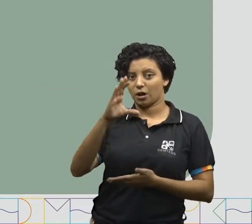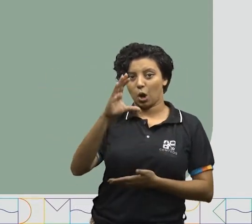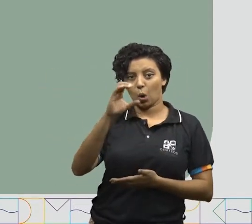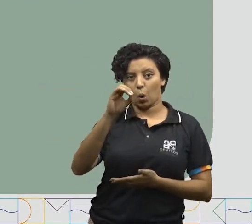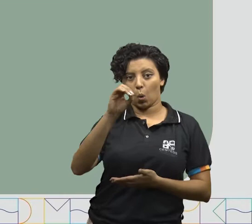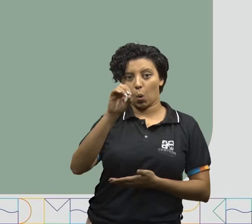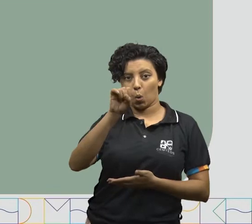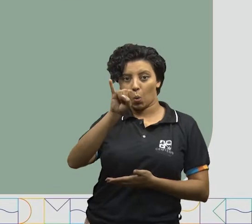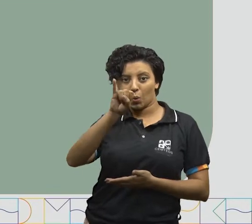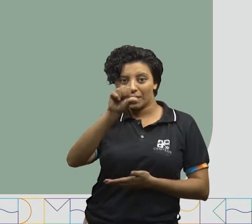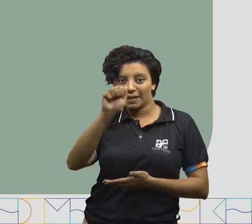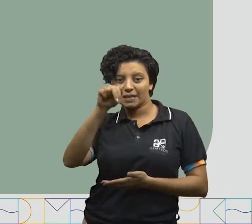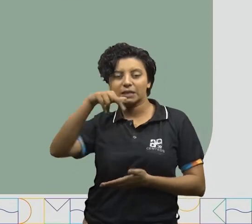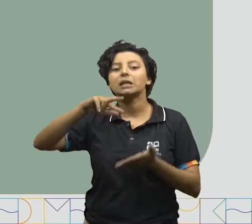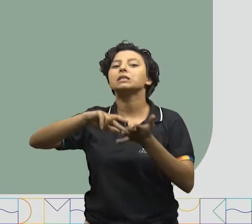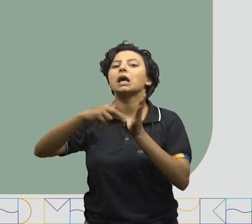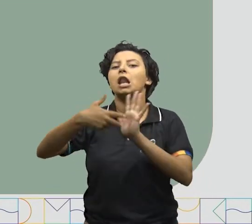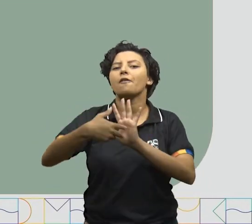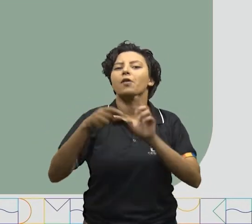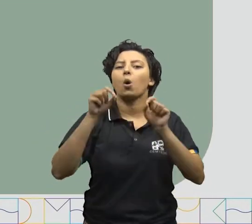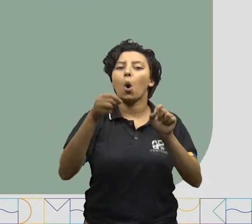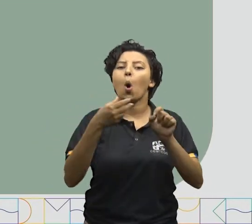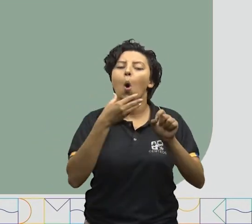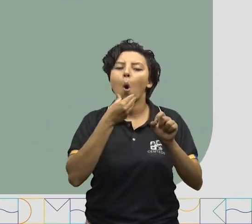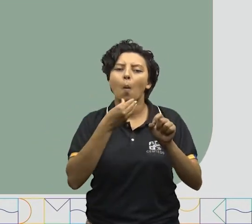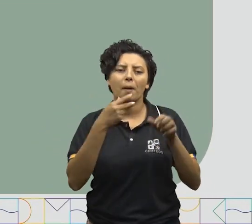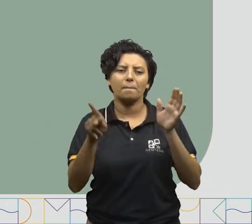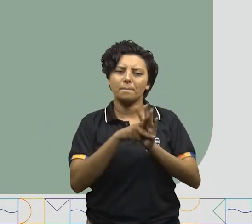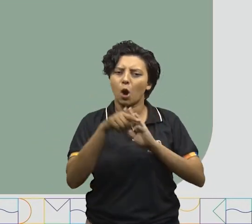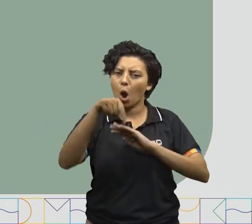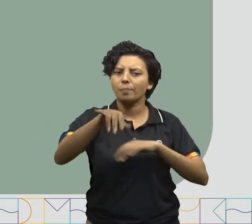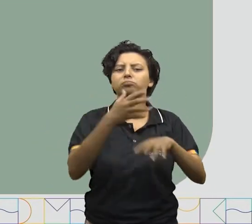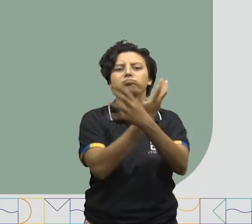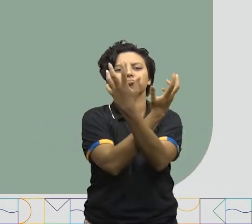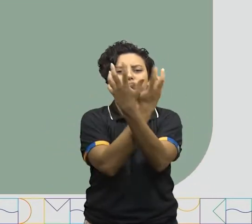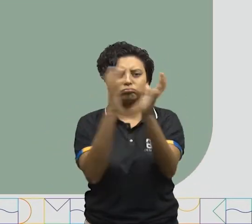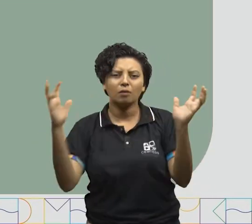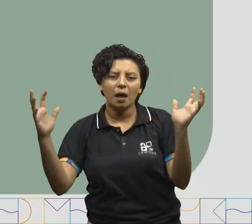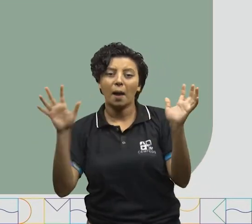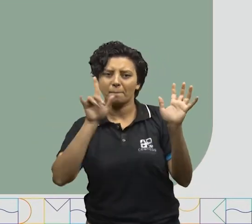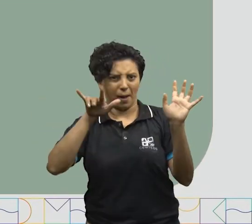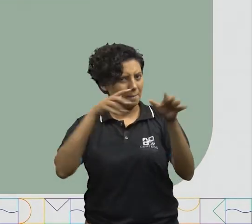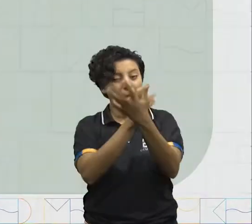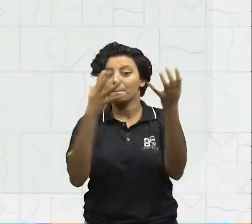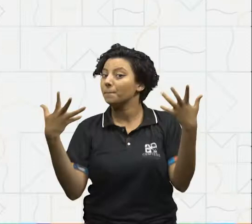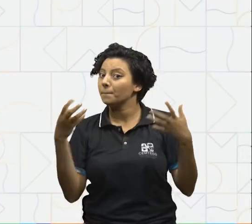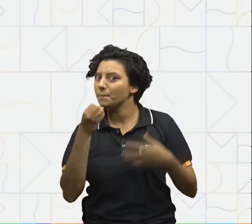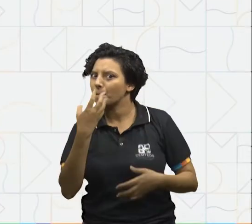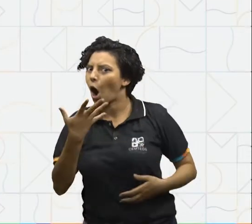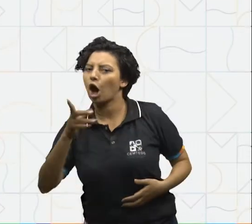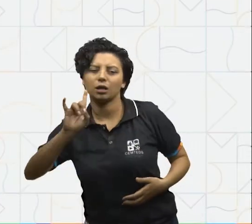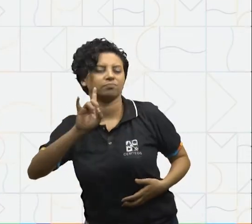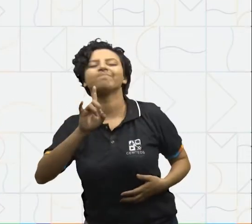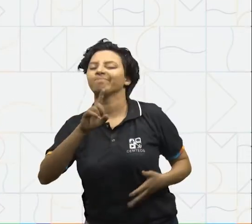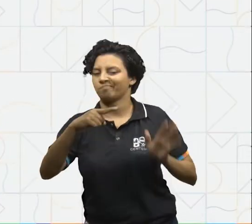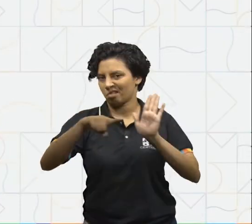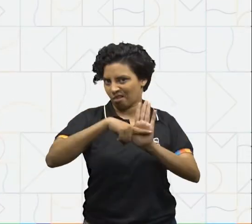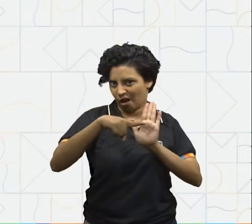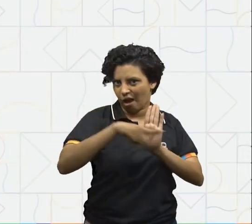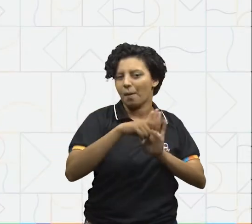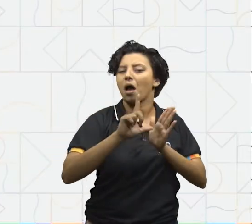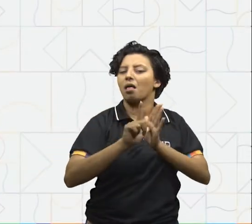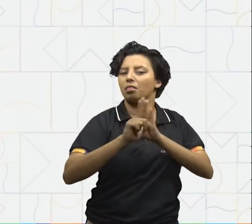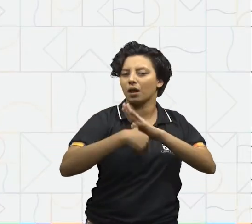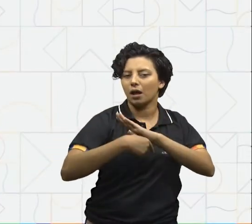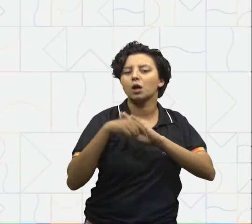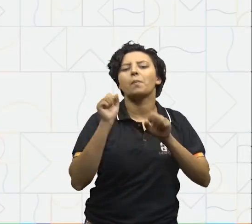inglês bushman, homem do mato, no mesmo sentido de selvagem, atrasado. Espero que você tenha entendido isso,